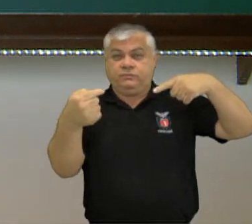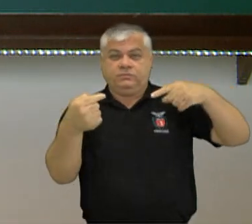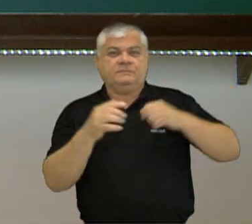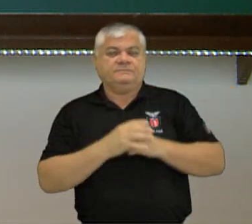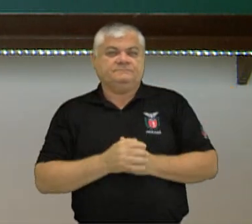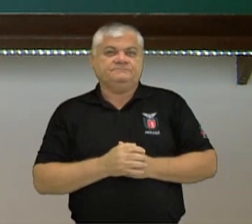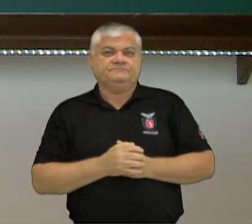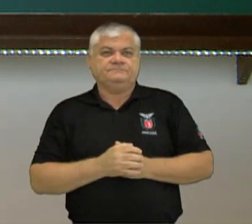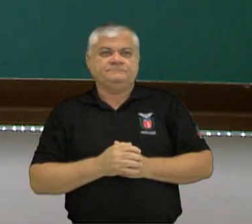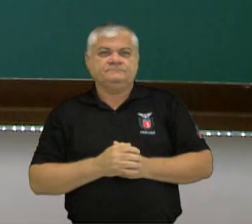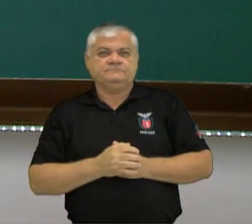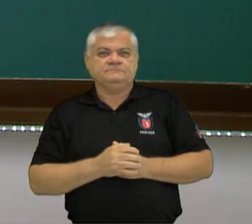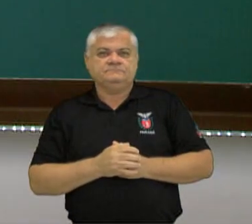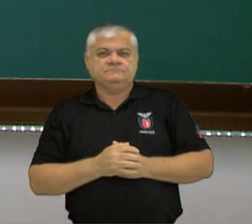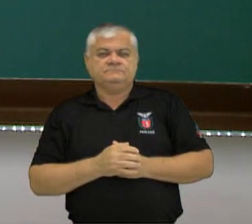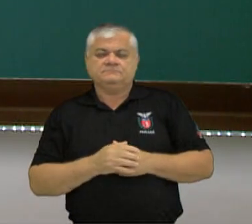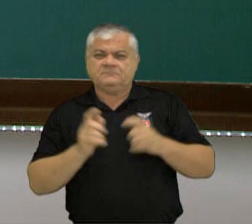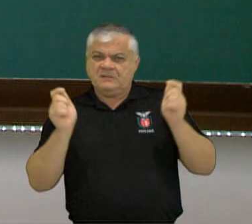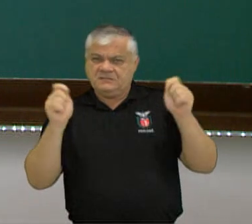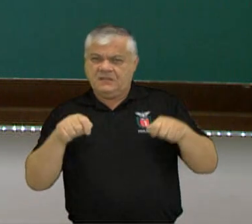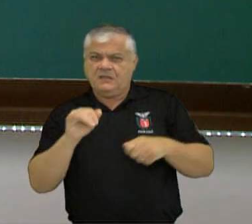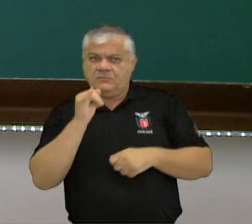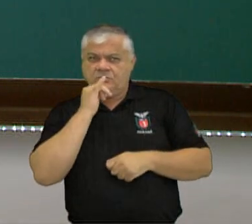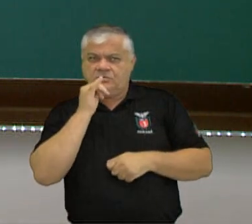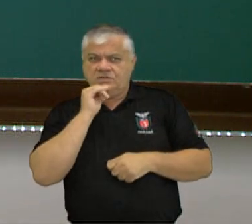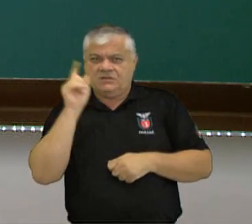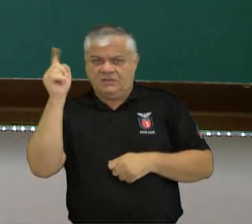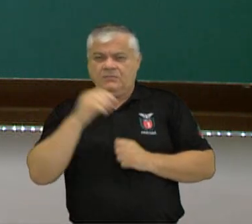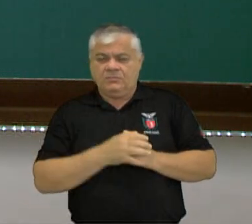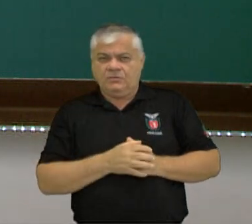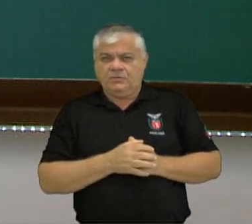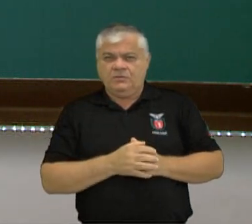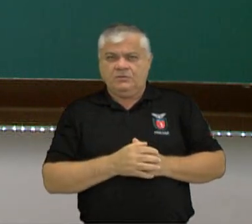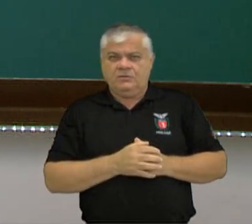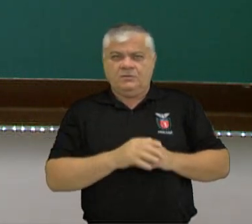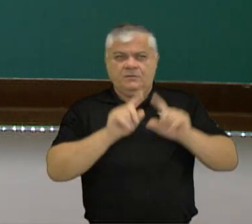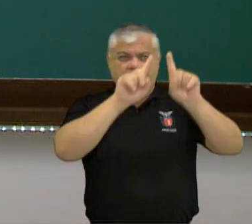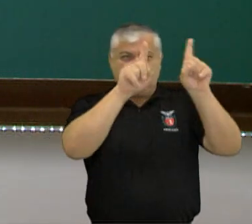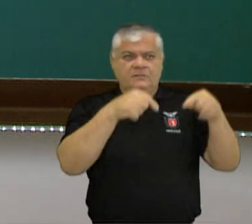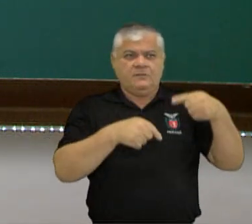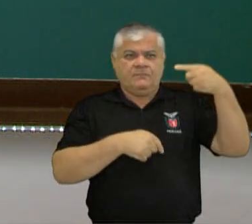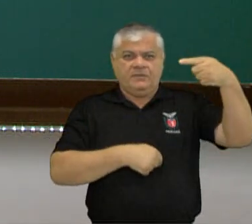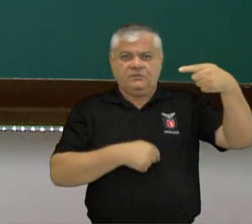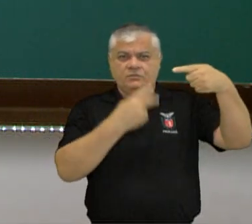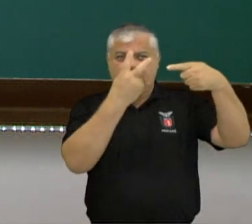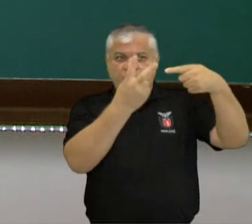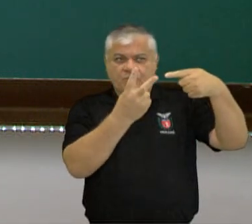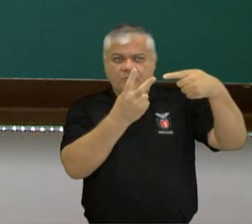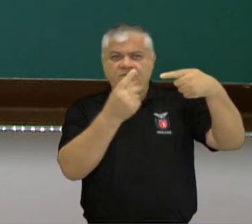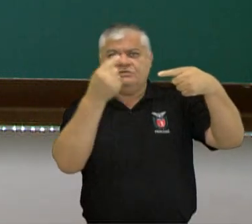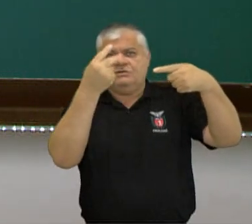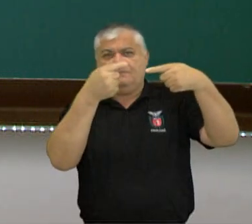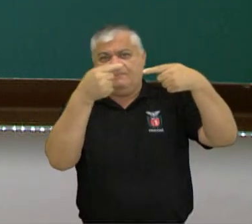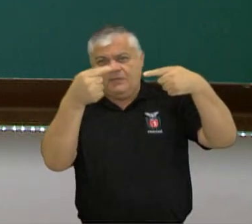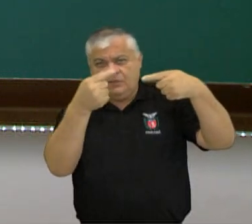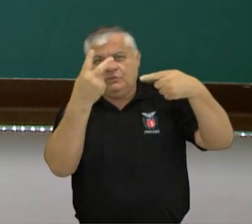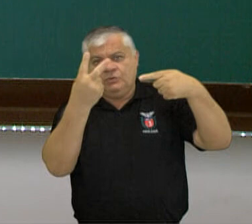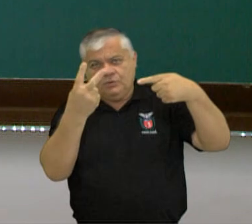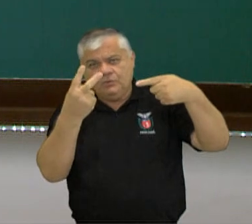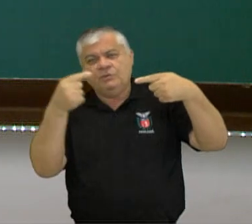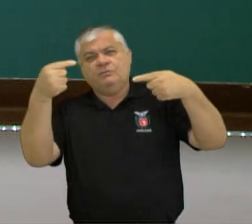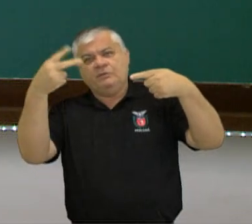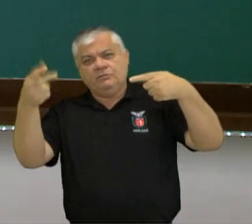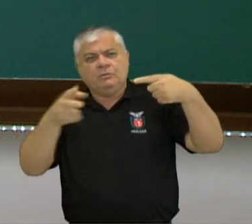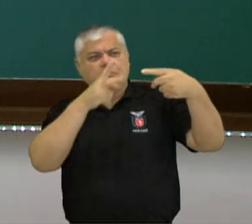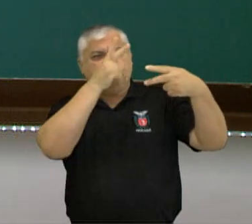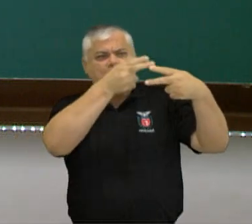lá! É possível escrever essa soma de outra maneira? Vejam que nós temos o número menos 2 se repetindo